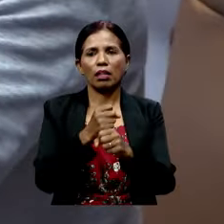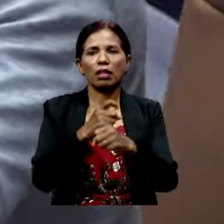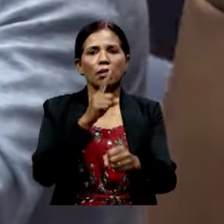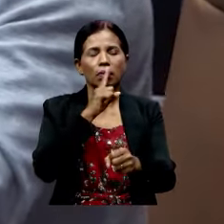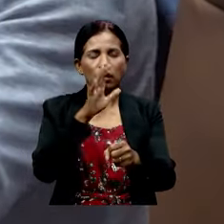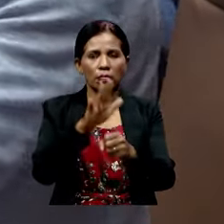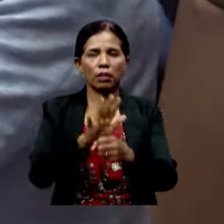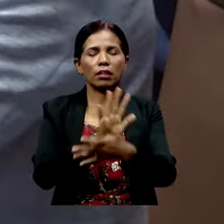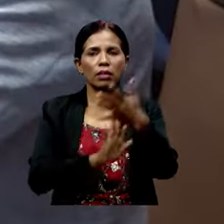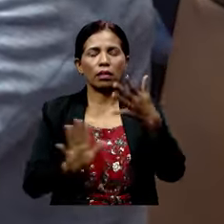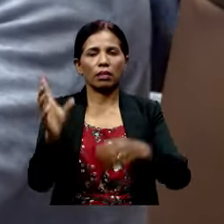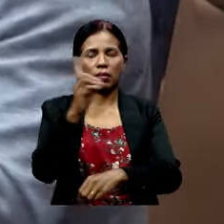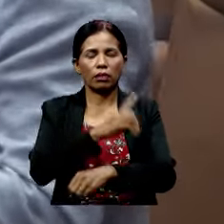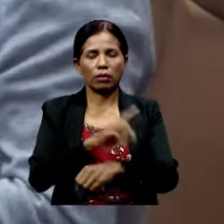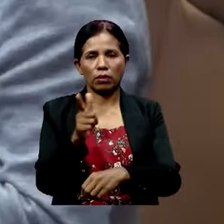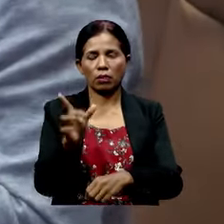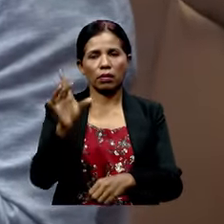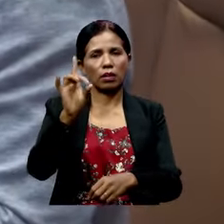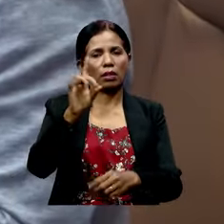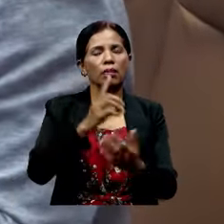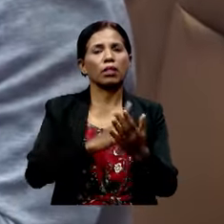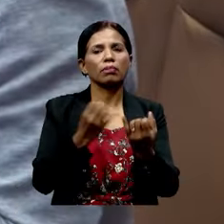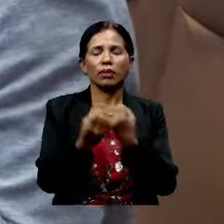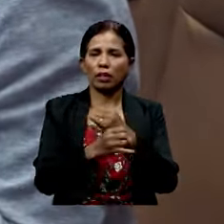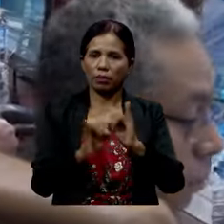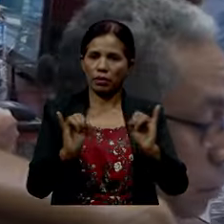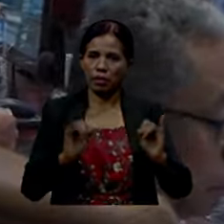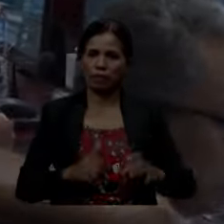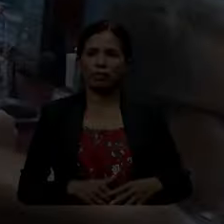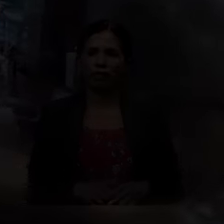comemoração loram proclamação de independência. Luciano Meral, Jaime dos Santos, GMN.